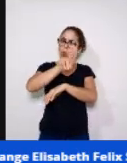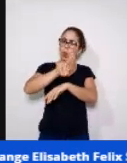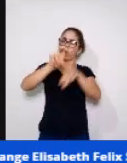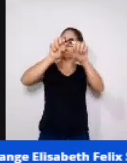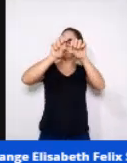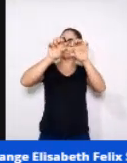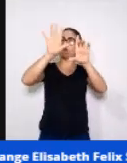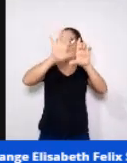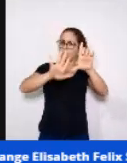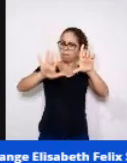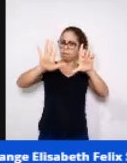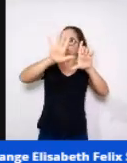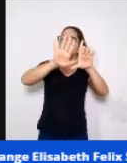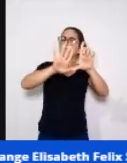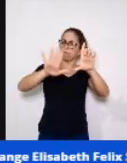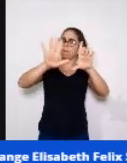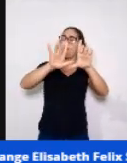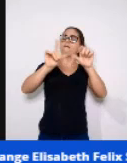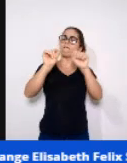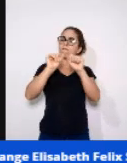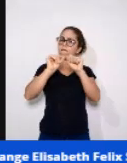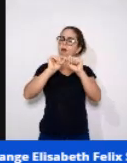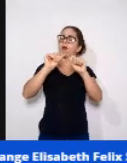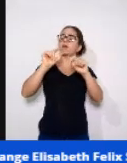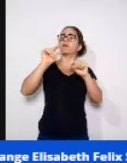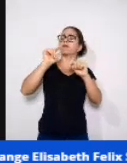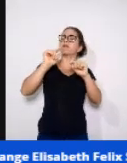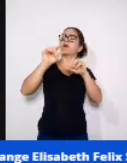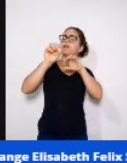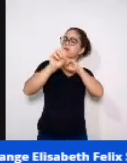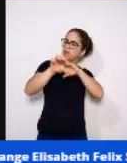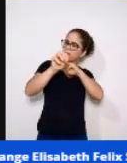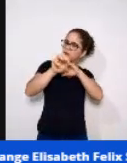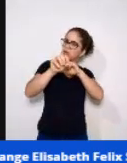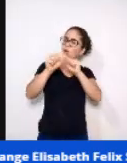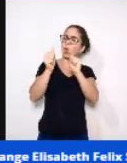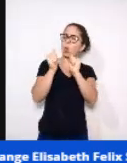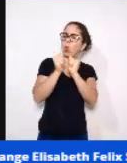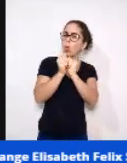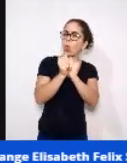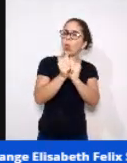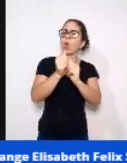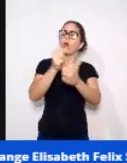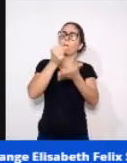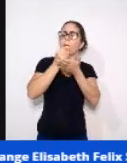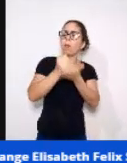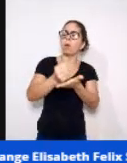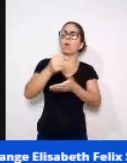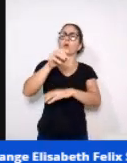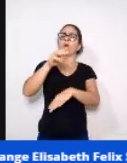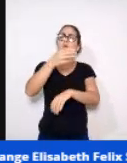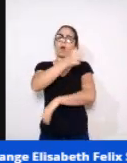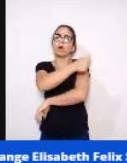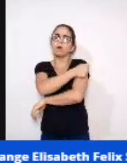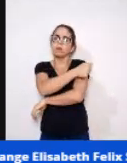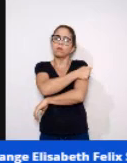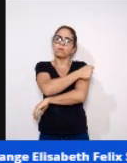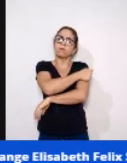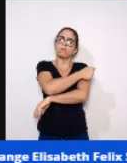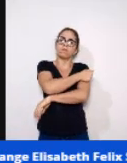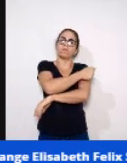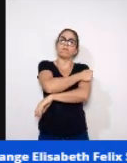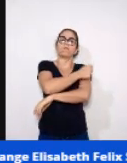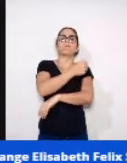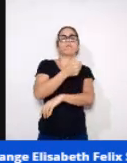fazer um trabalho de acompanhamento desses alunos. Então, lá eu já posso selecionar uma quantidade de atividades que